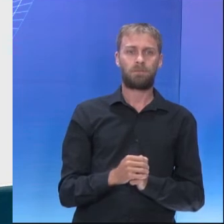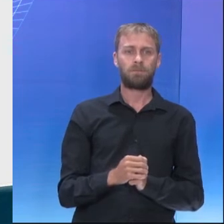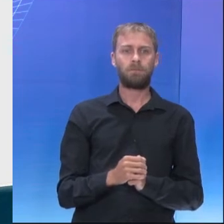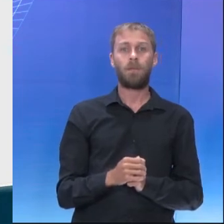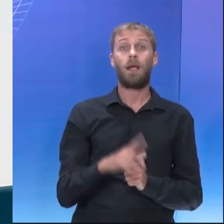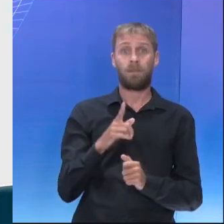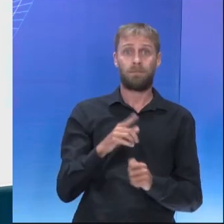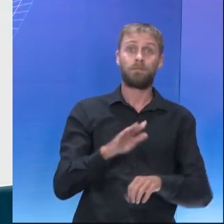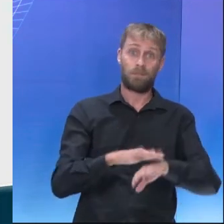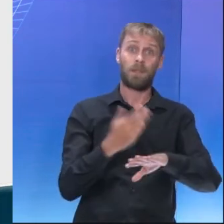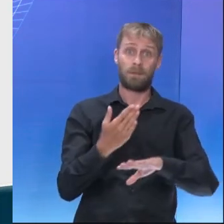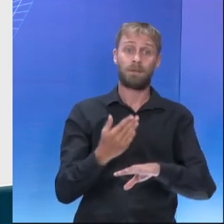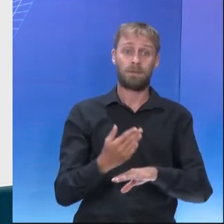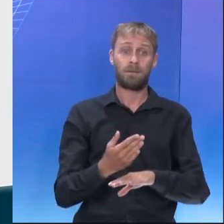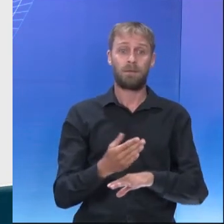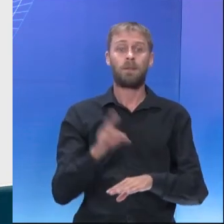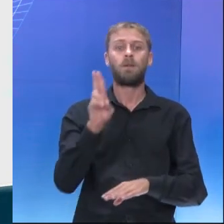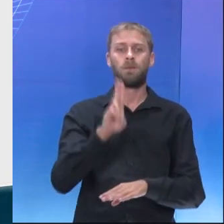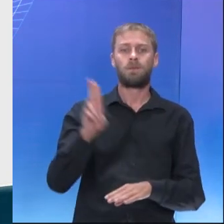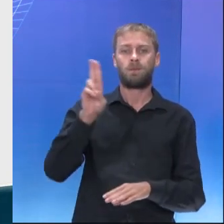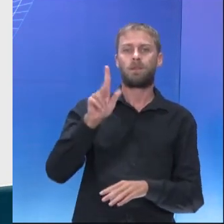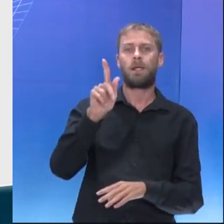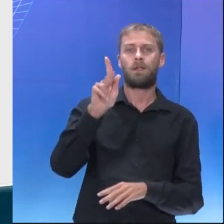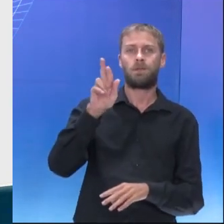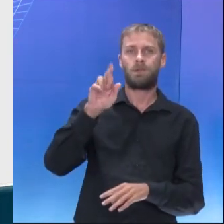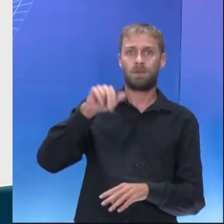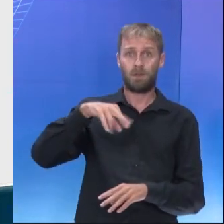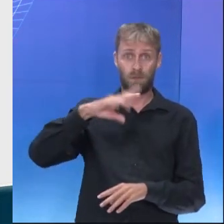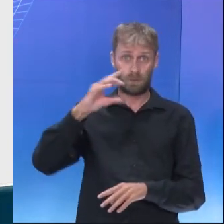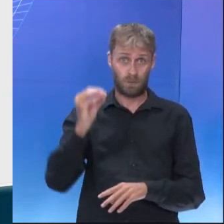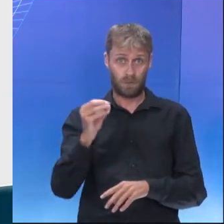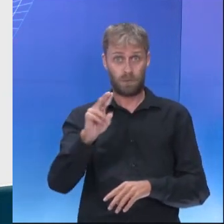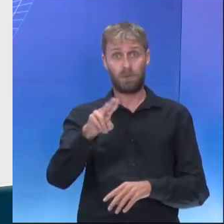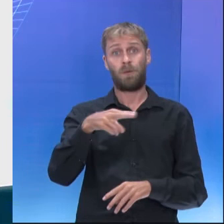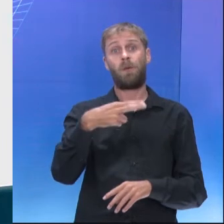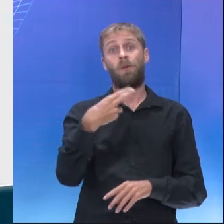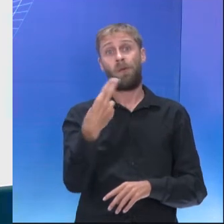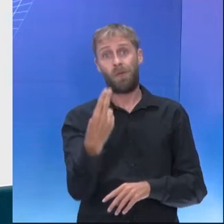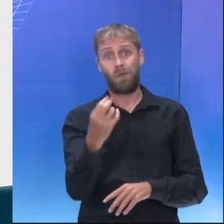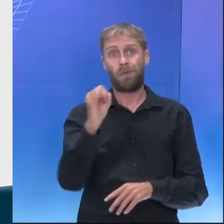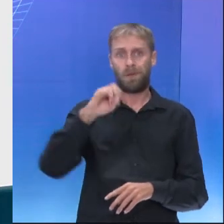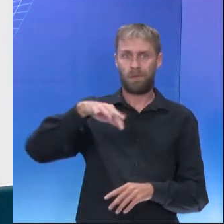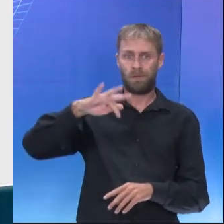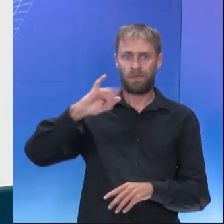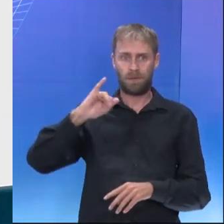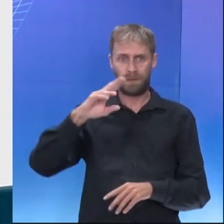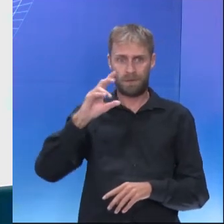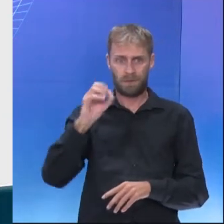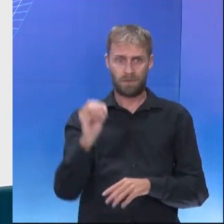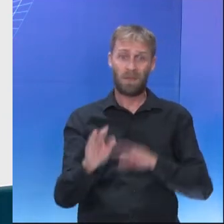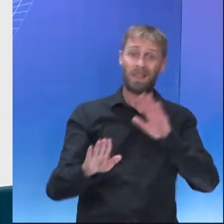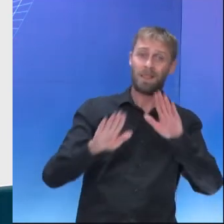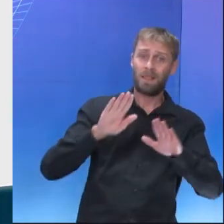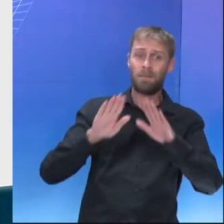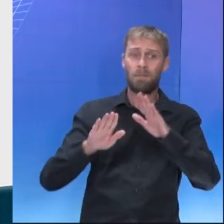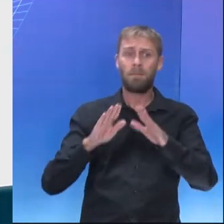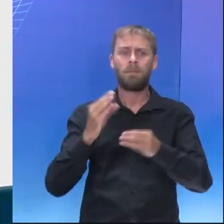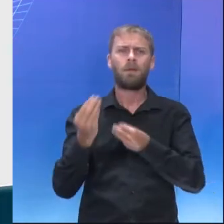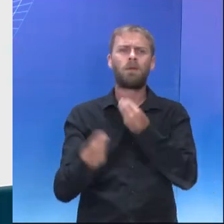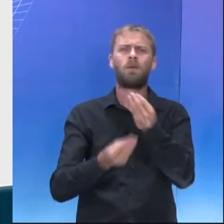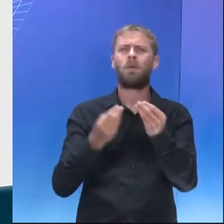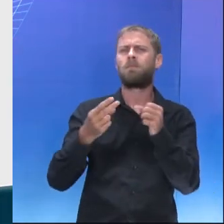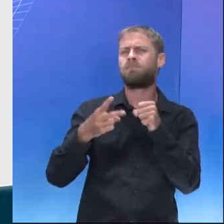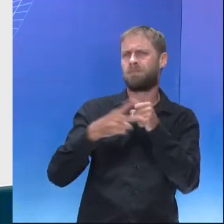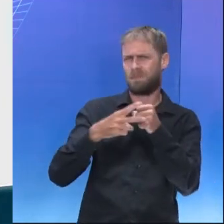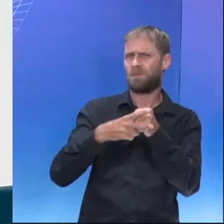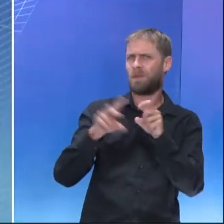Ah, tá. Whether you use a gerund or an infinitive depends on the main verb in sentence. Quem